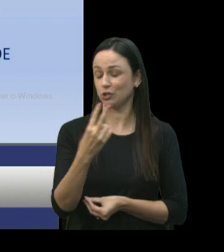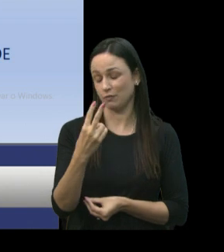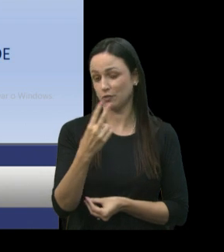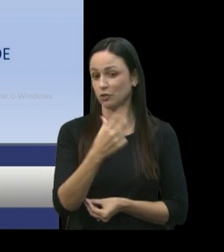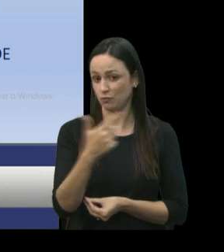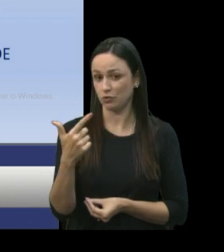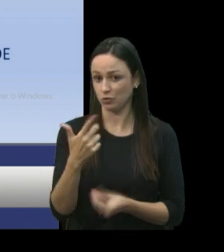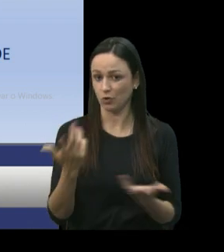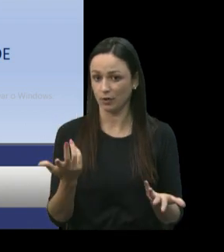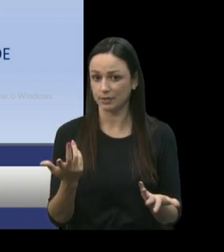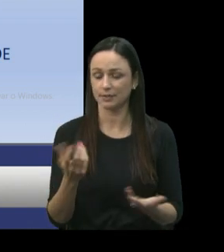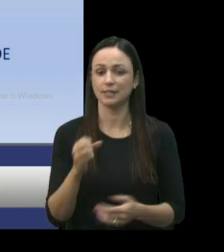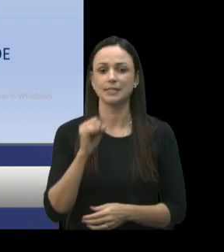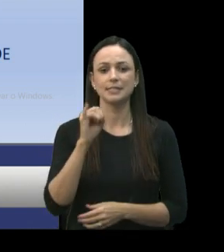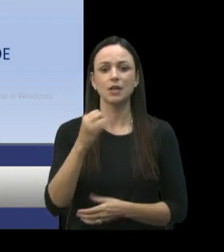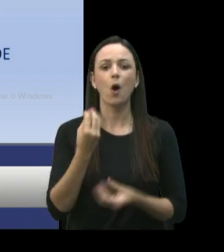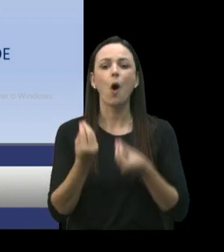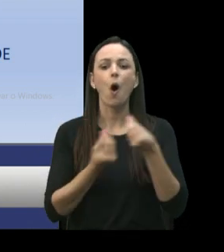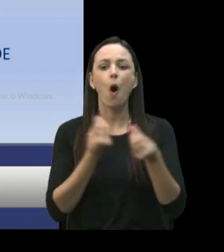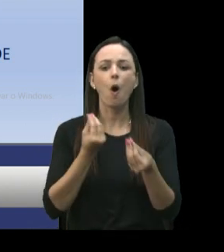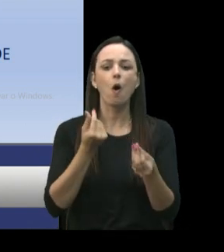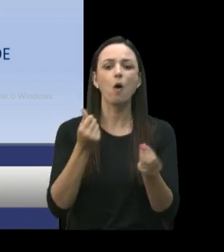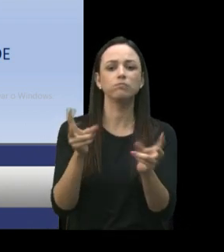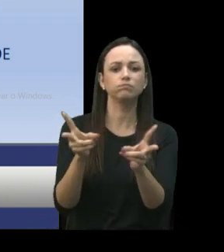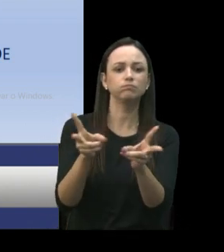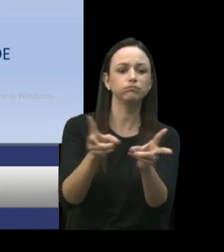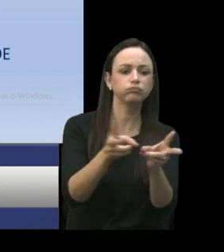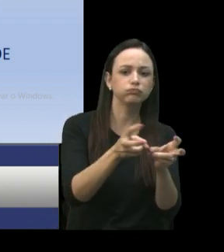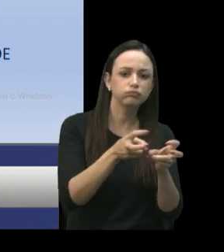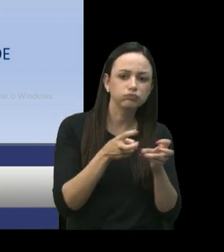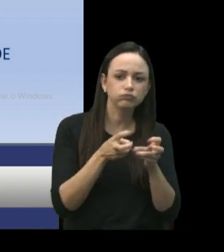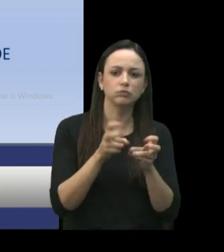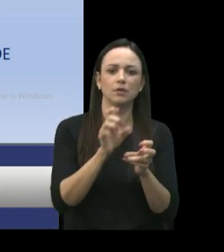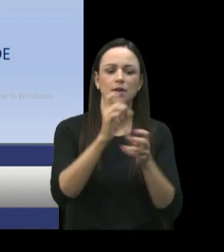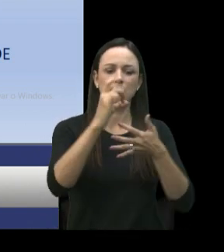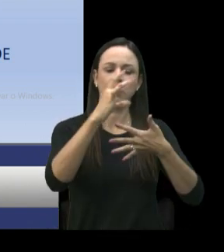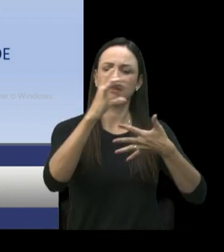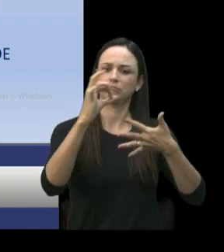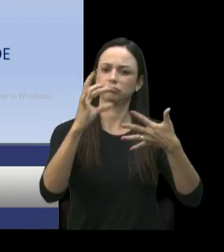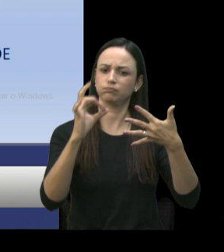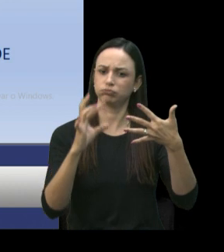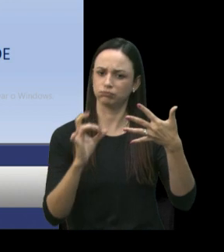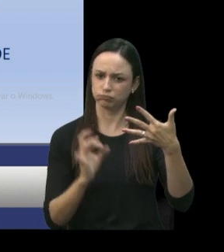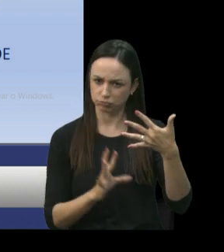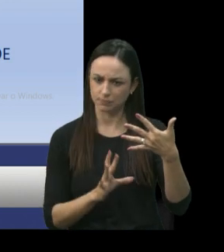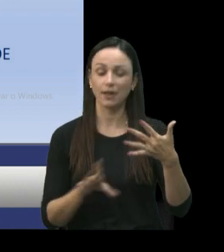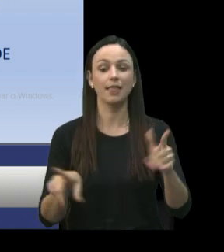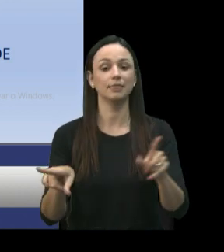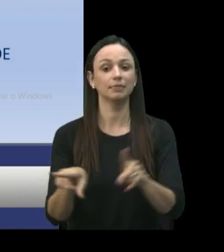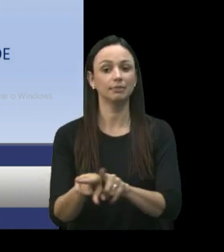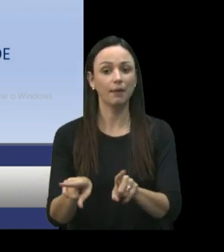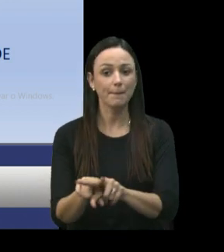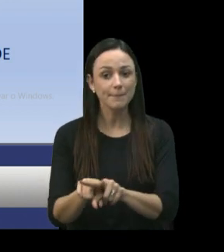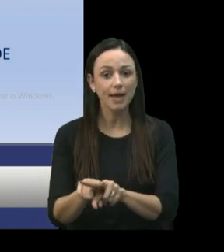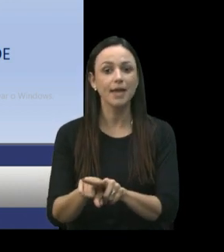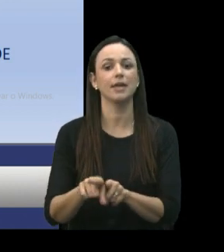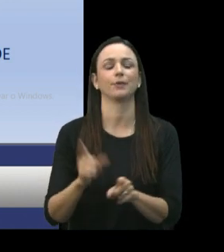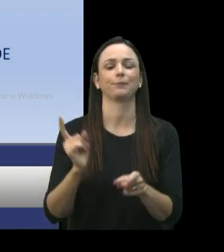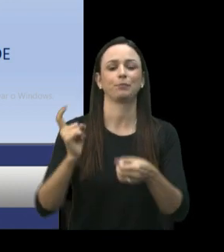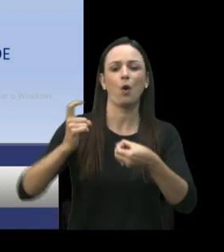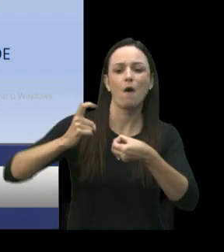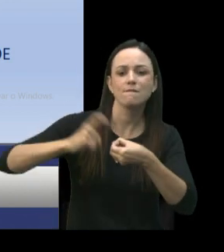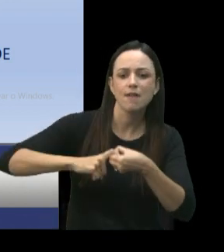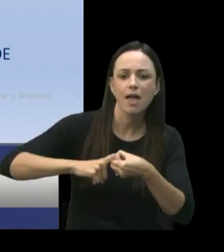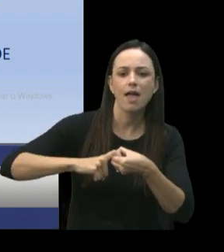sendo, se comportando a arrecadação de cada classificação de receita, e também os convênios, as